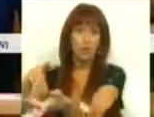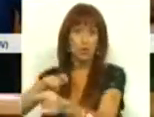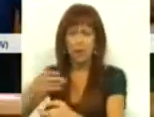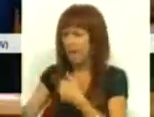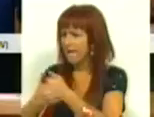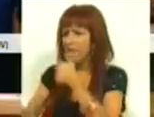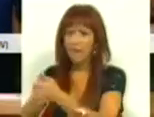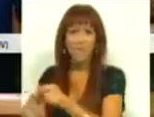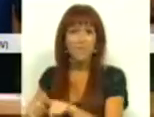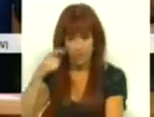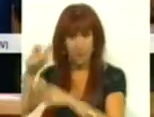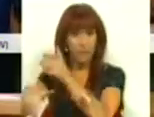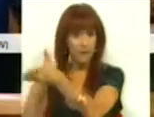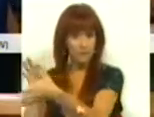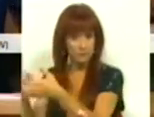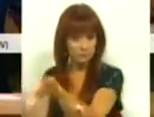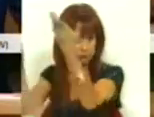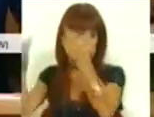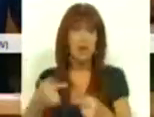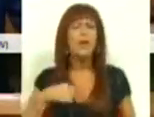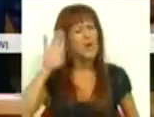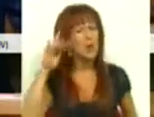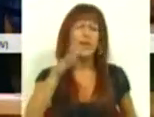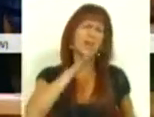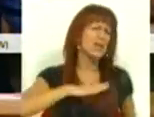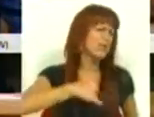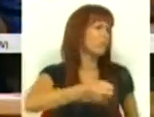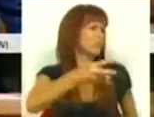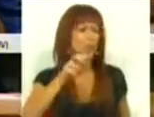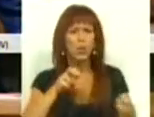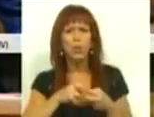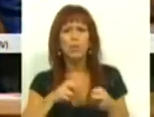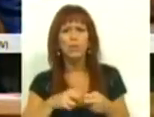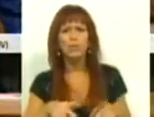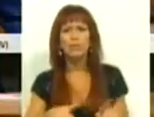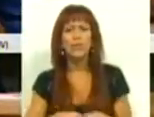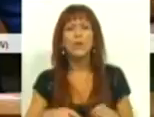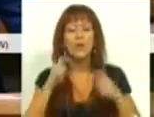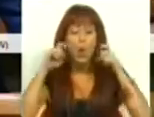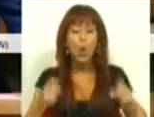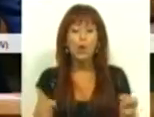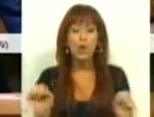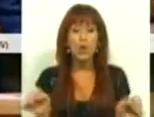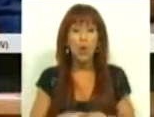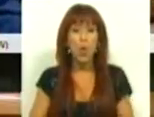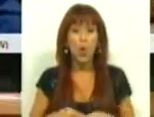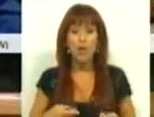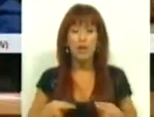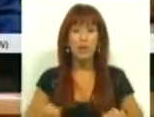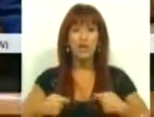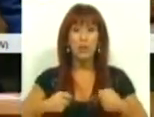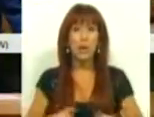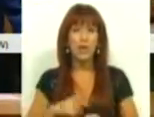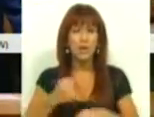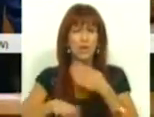do envelhecimento da população. Sei que muitos me dirão que o verdadeiro descontrole das despesas de funcionamento aconteceu